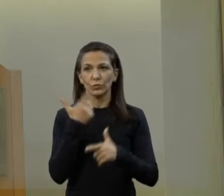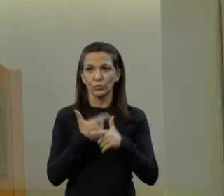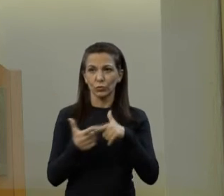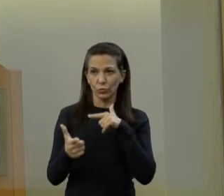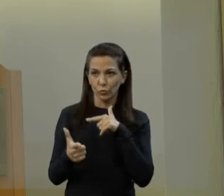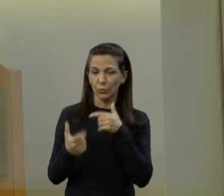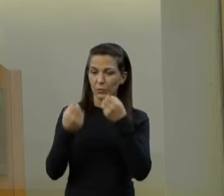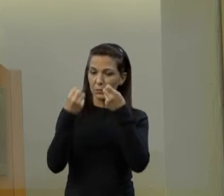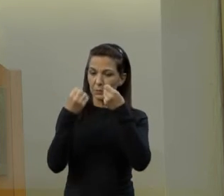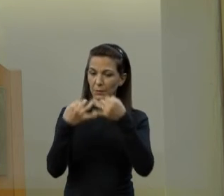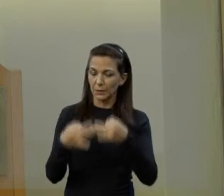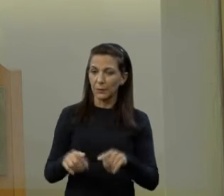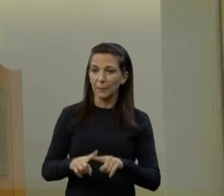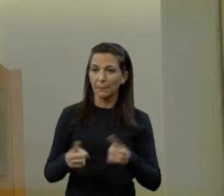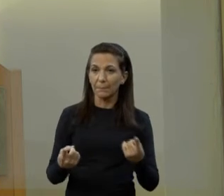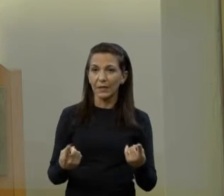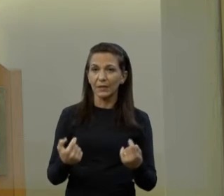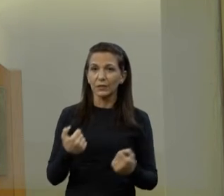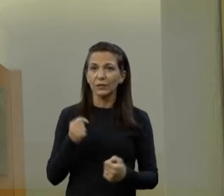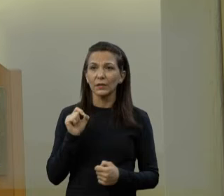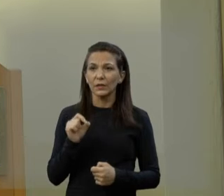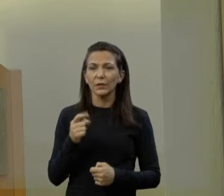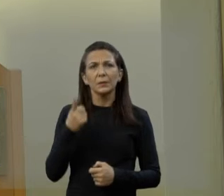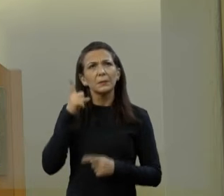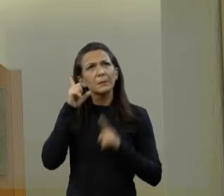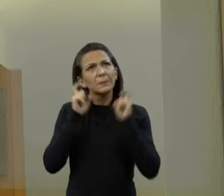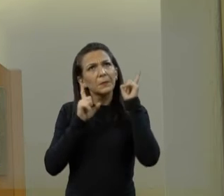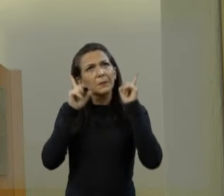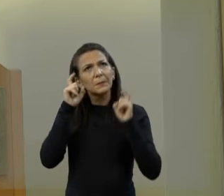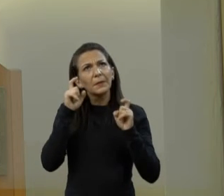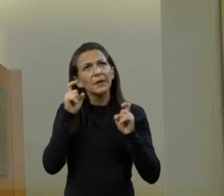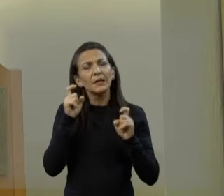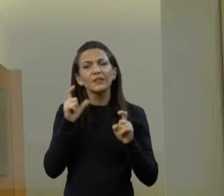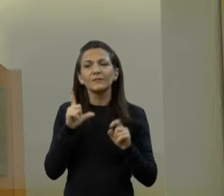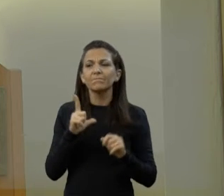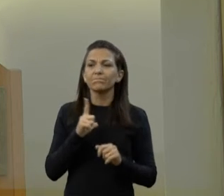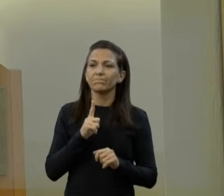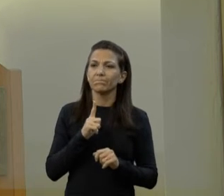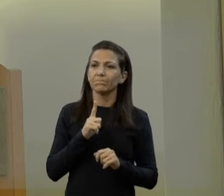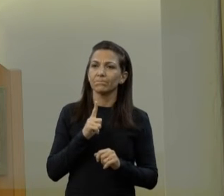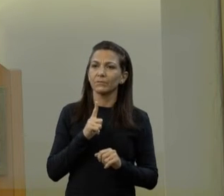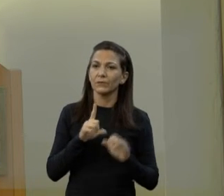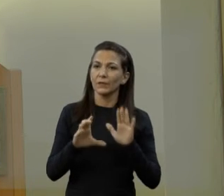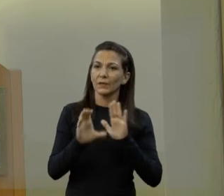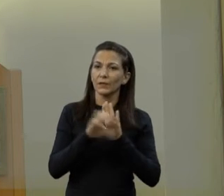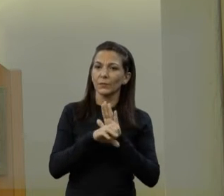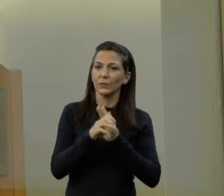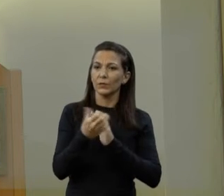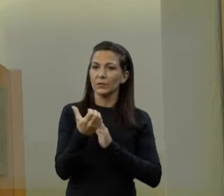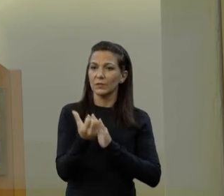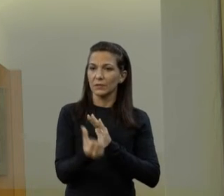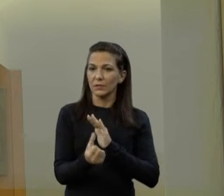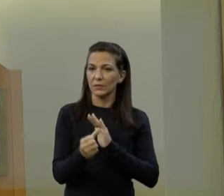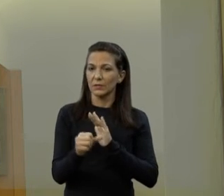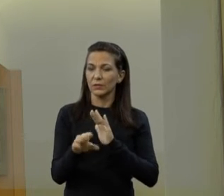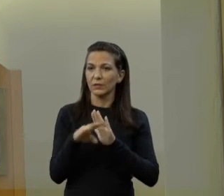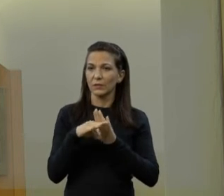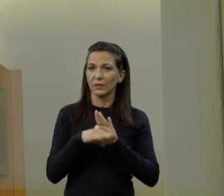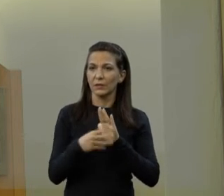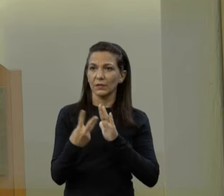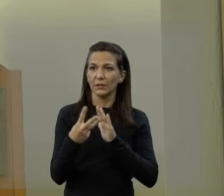explicação explanação do projeto que me complicou que eu fiquei preocupado foi com Capítulo sexto o item